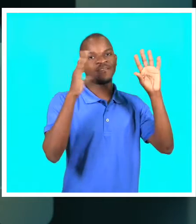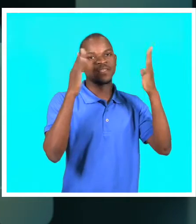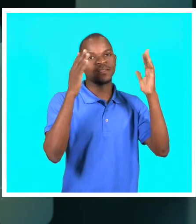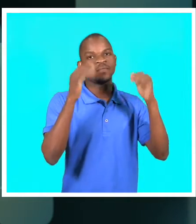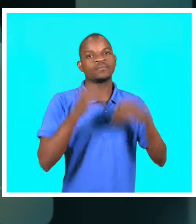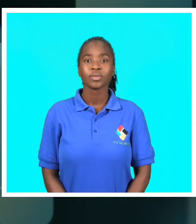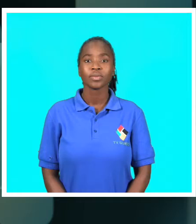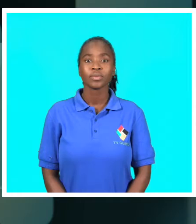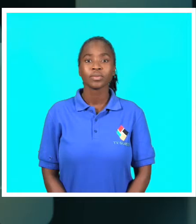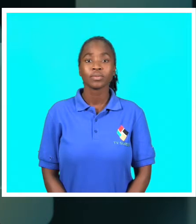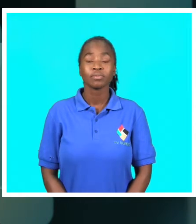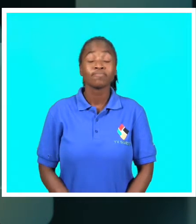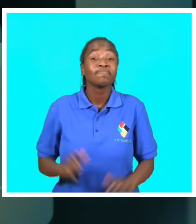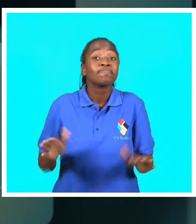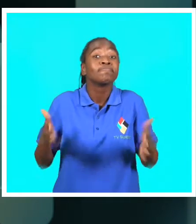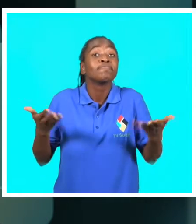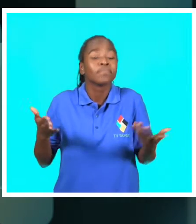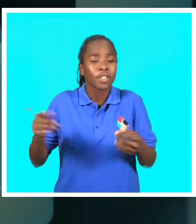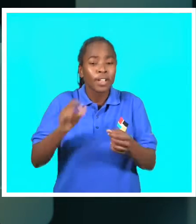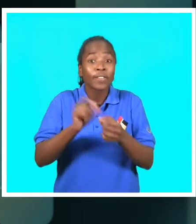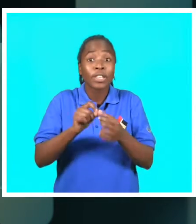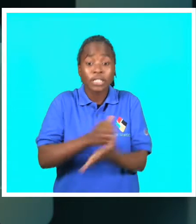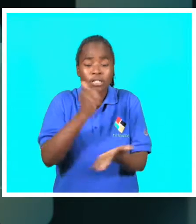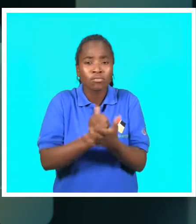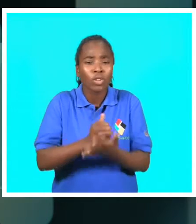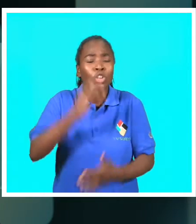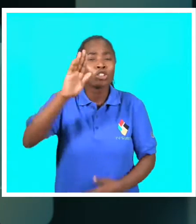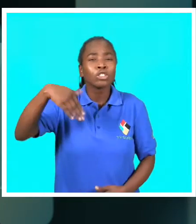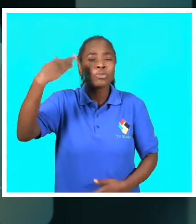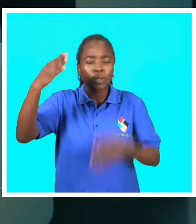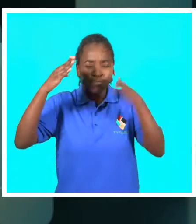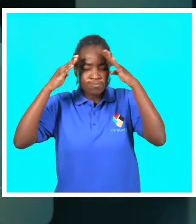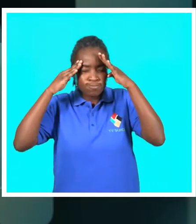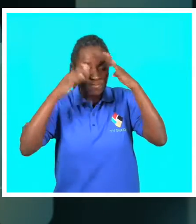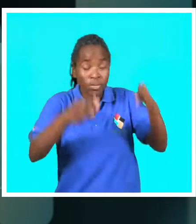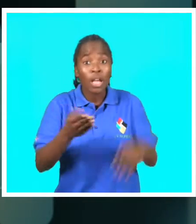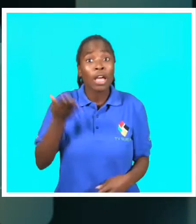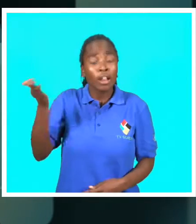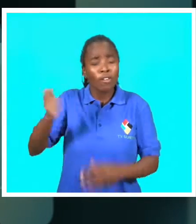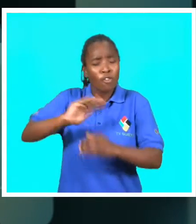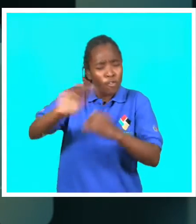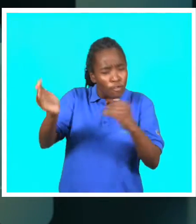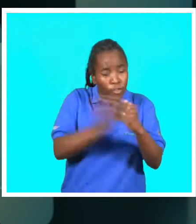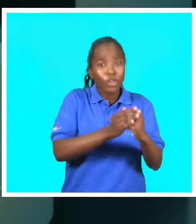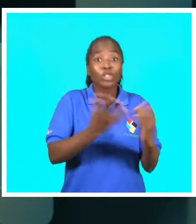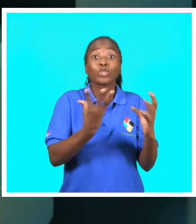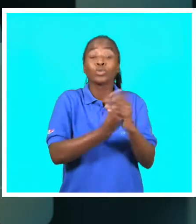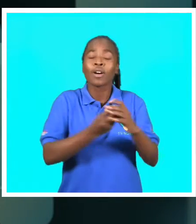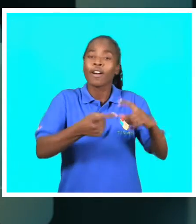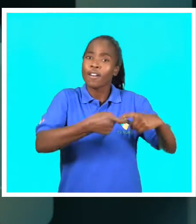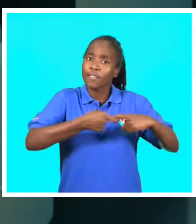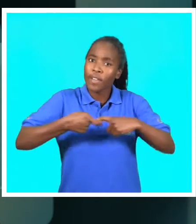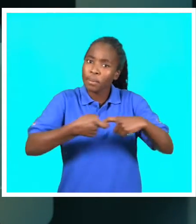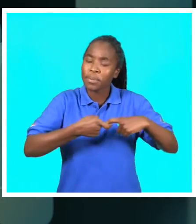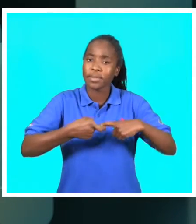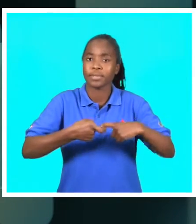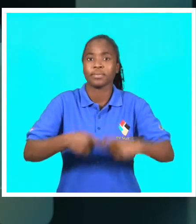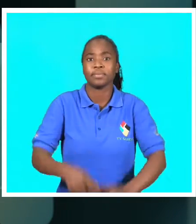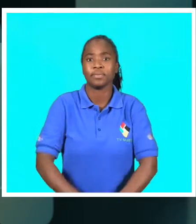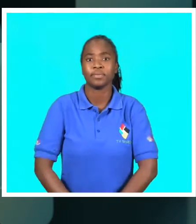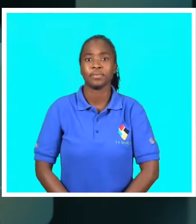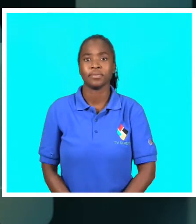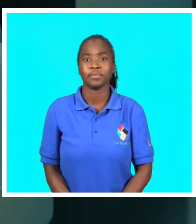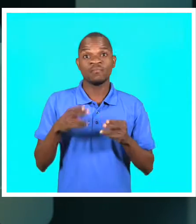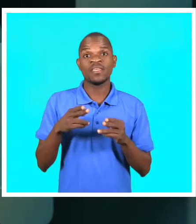nova vida. Decisão tomada, decisão cumprida. Ele voltou mesmo ao convívio familiar.